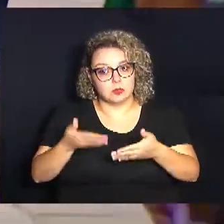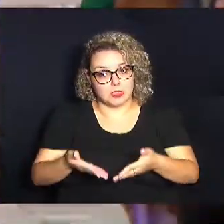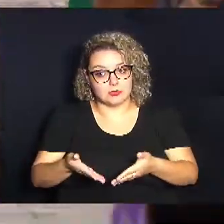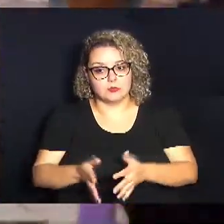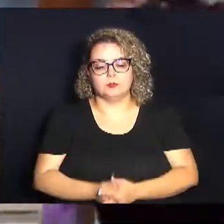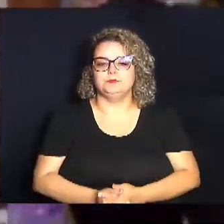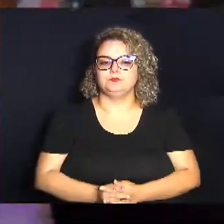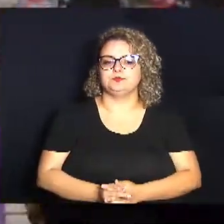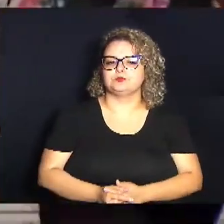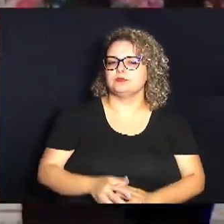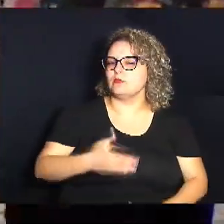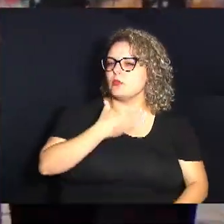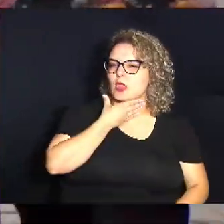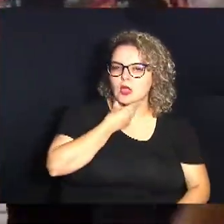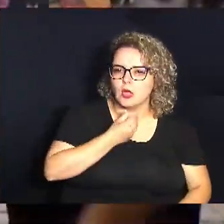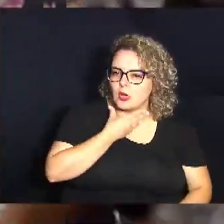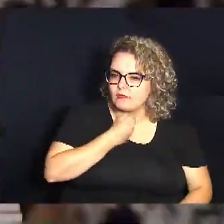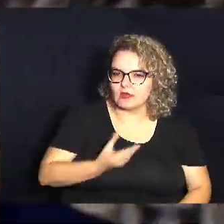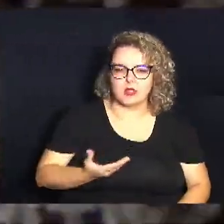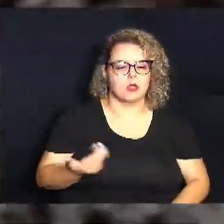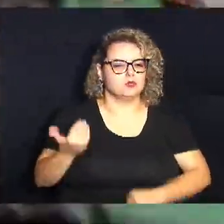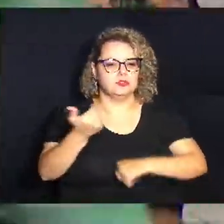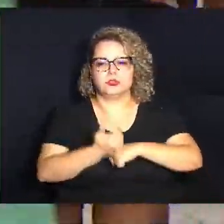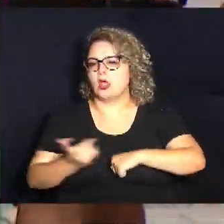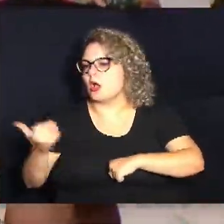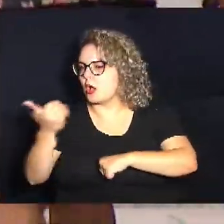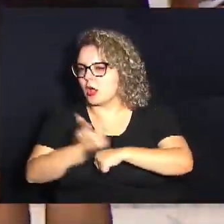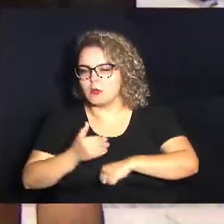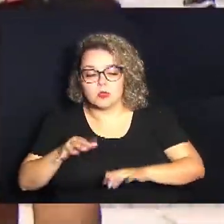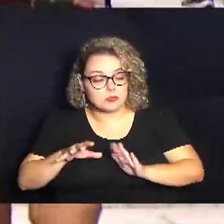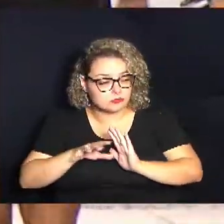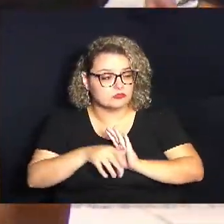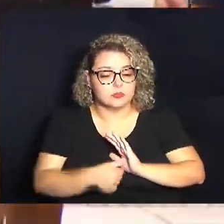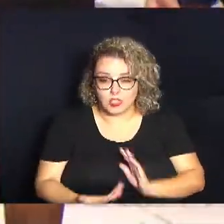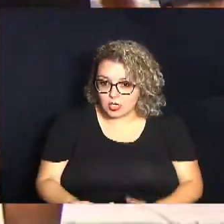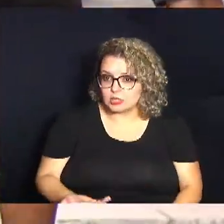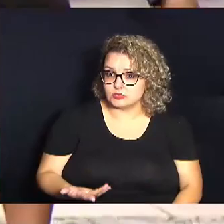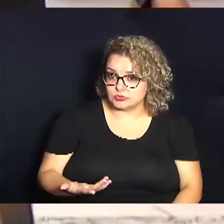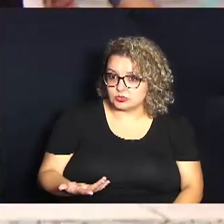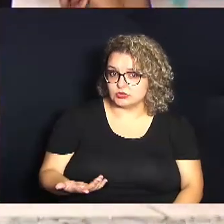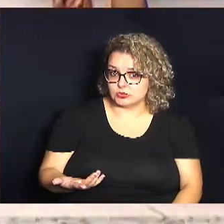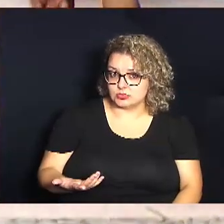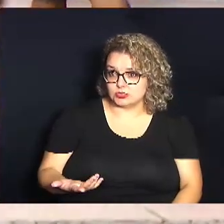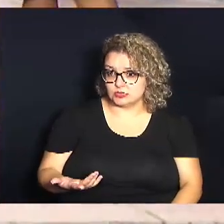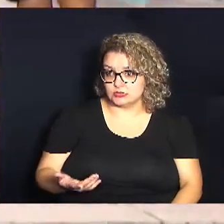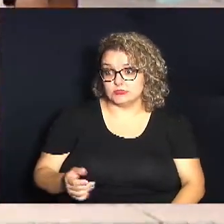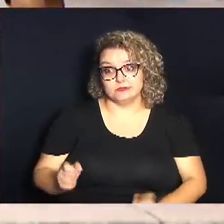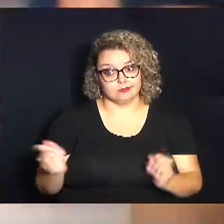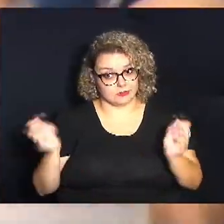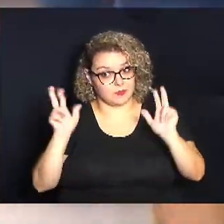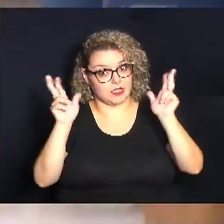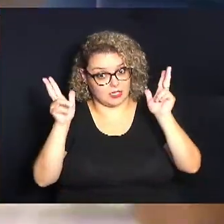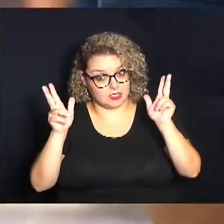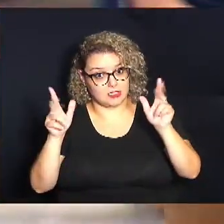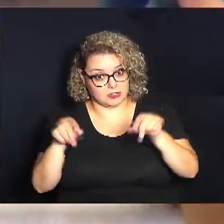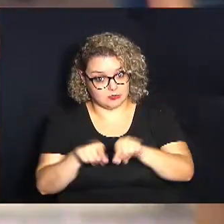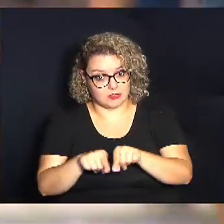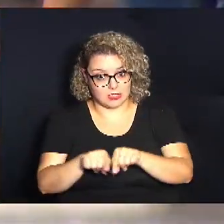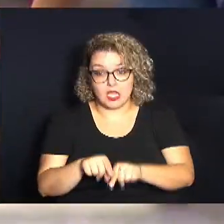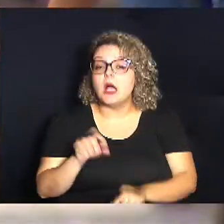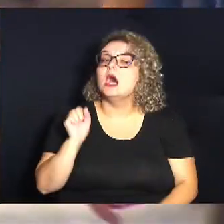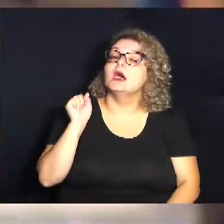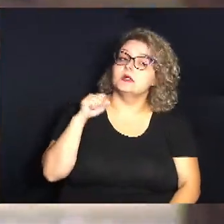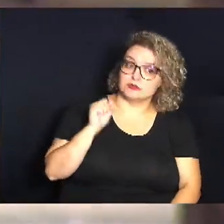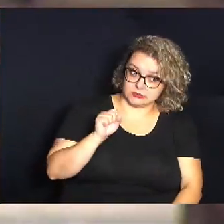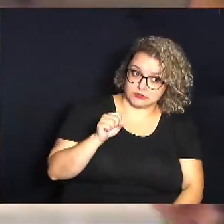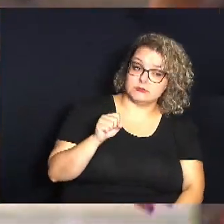Os golpes, furtos, isso está em destaque, não é? Nesse período.